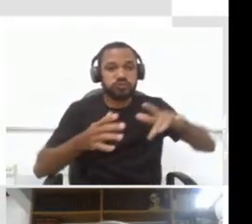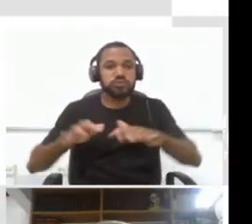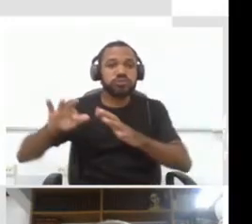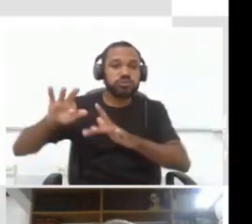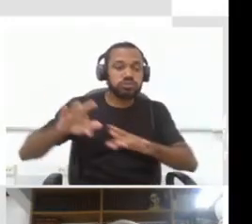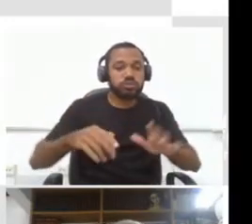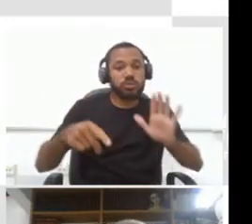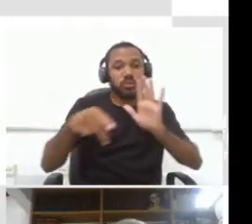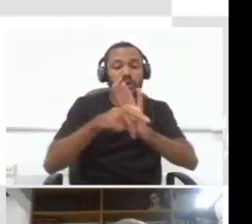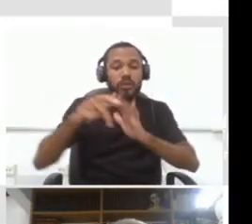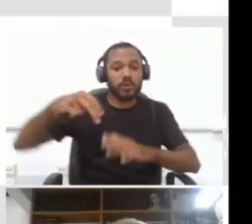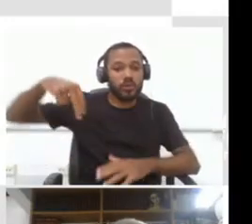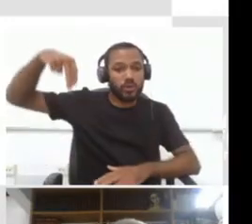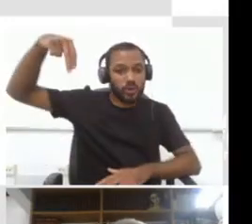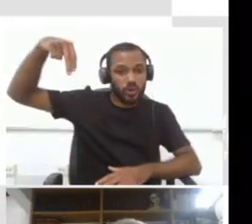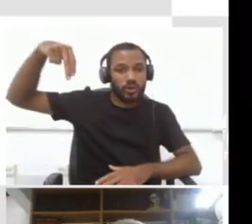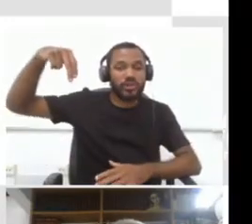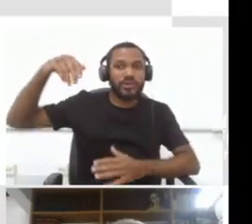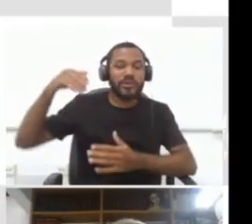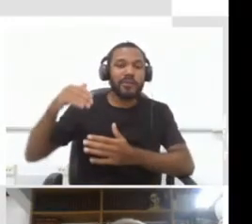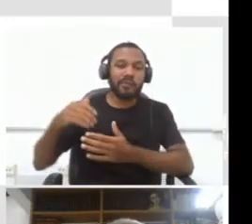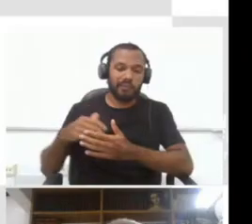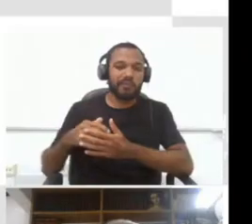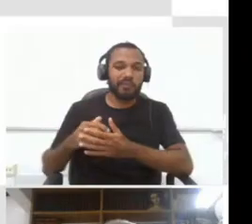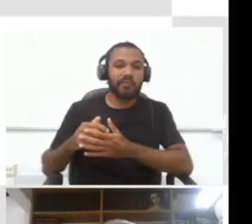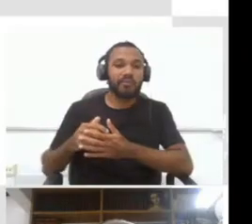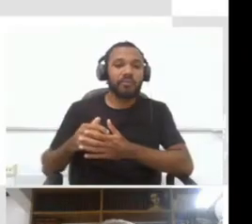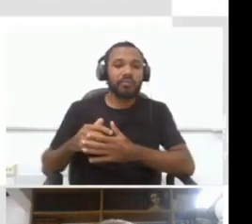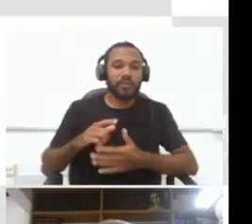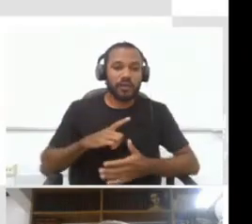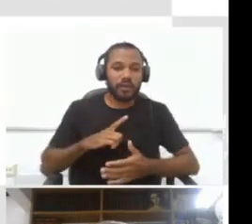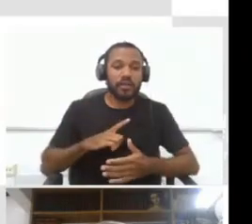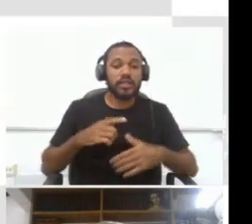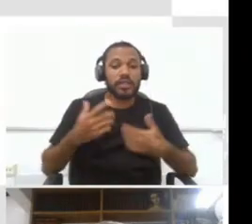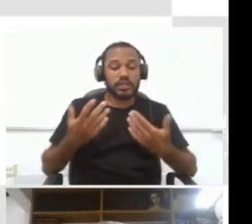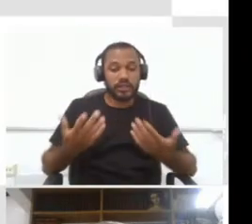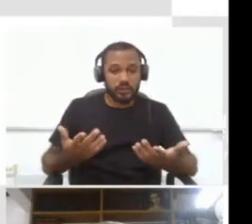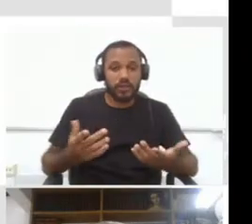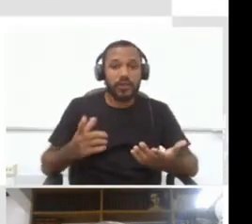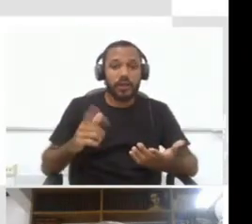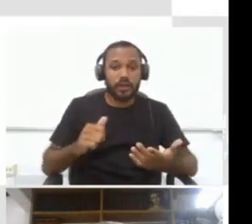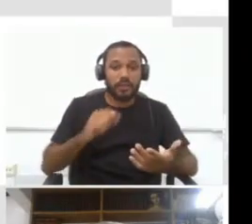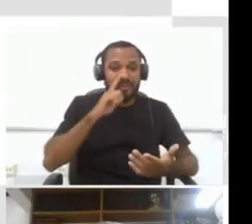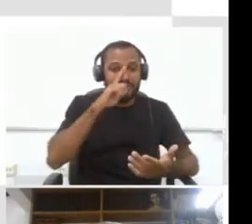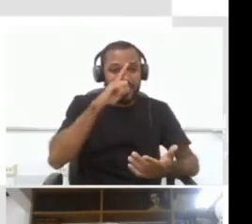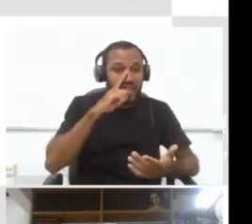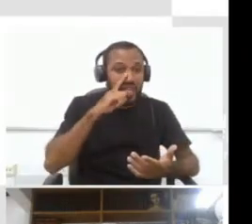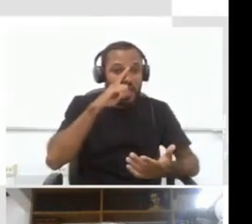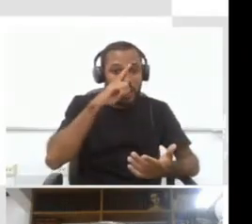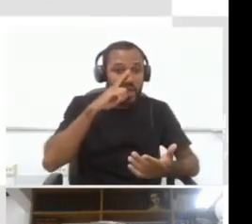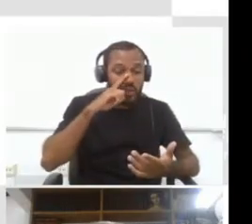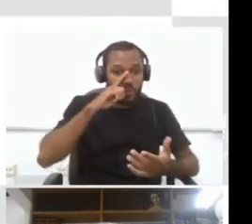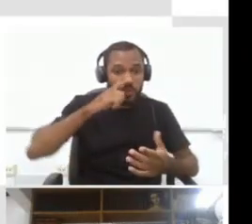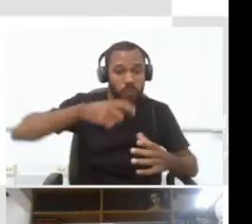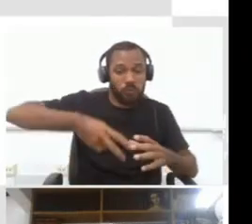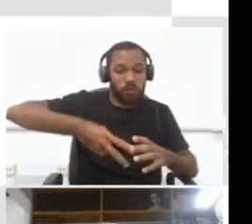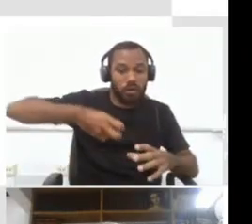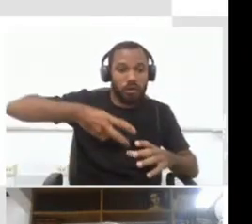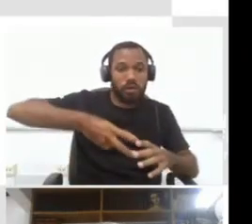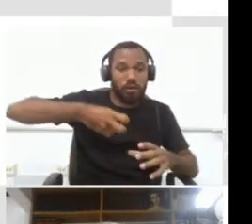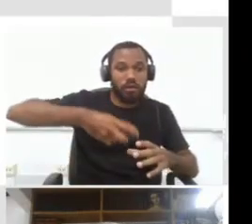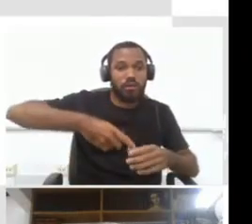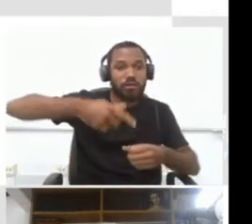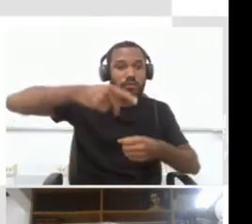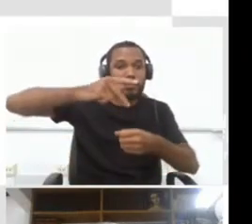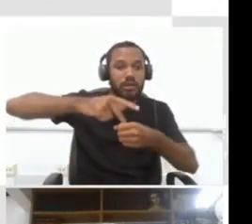Brasil, muito próxima do Equador, que aumenta enormemente o risco da exploração de petróleo. Se houver qualquer